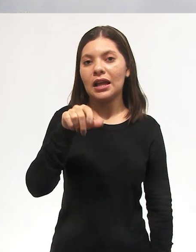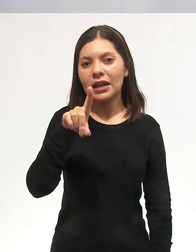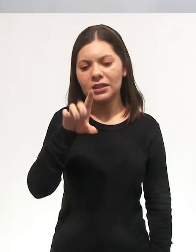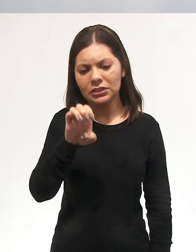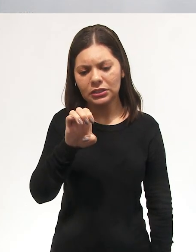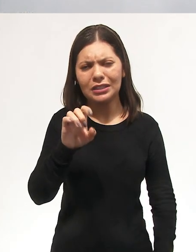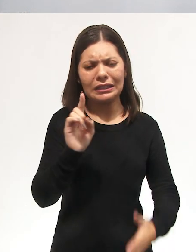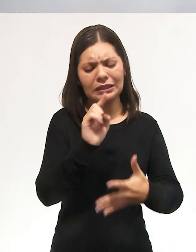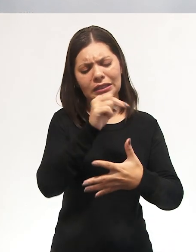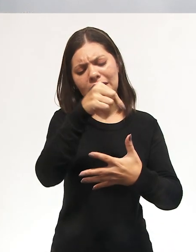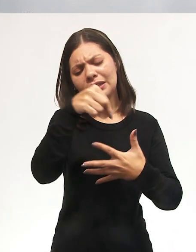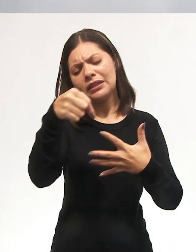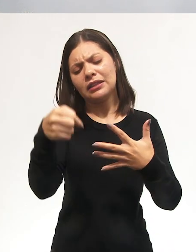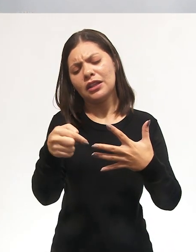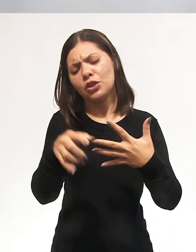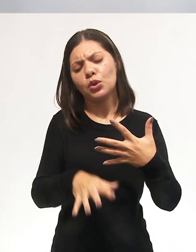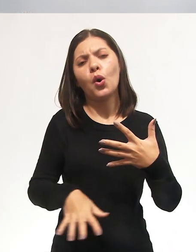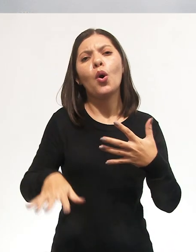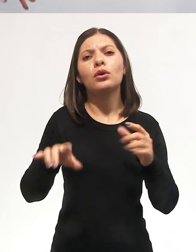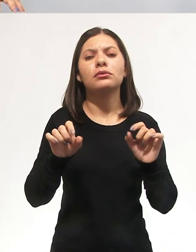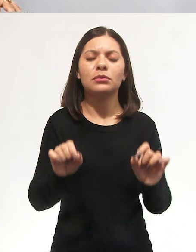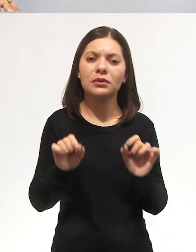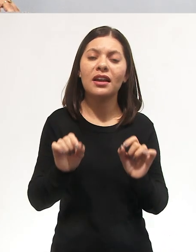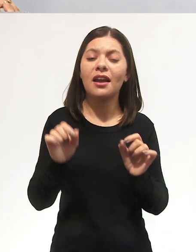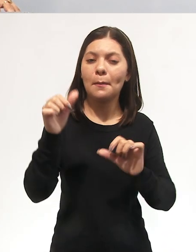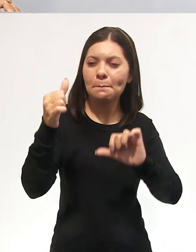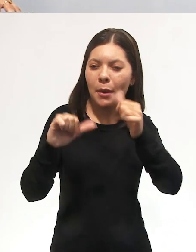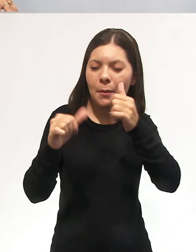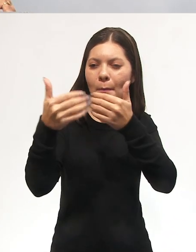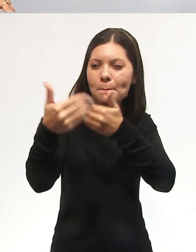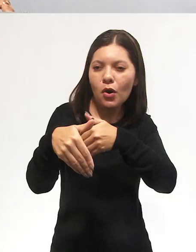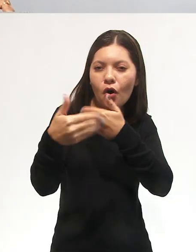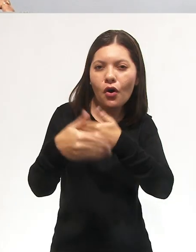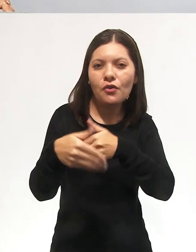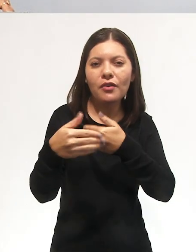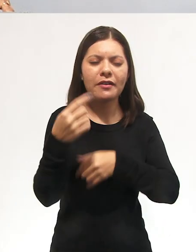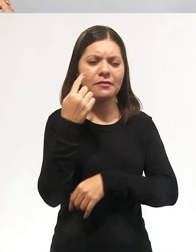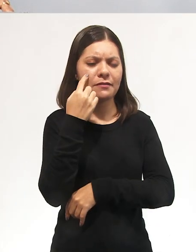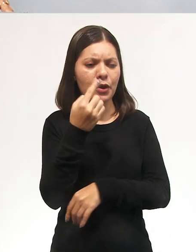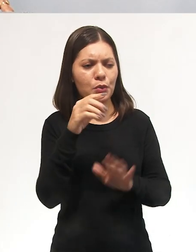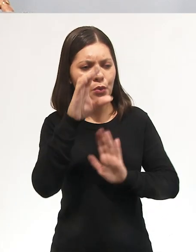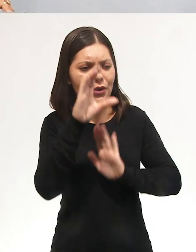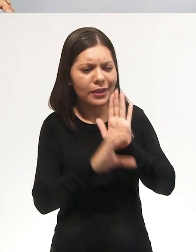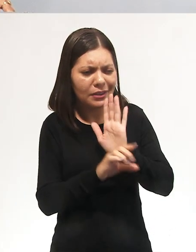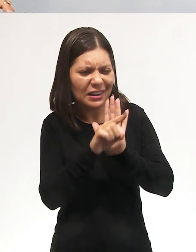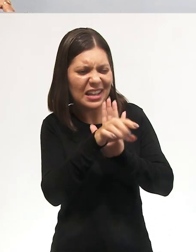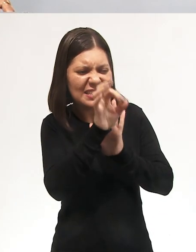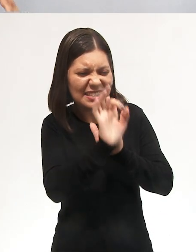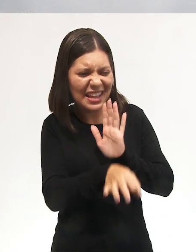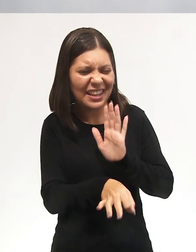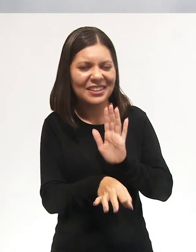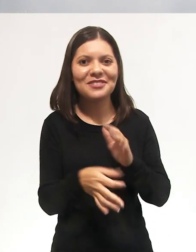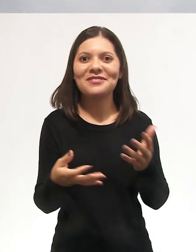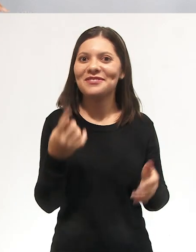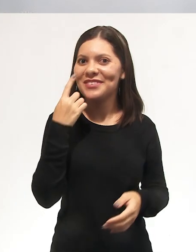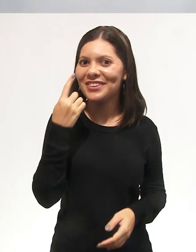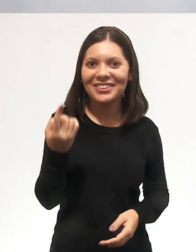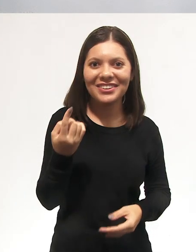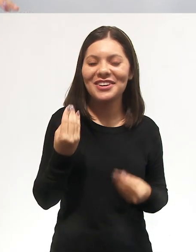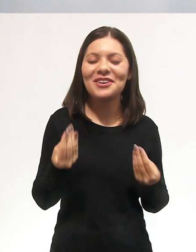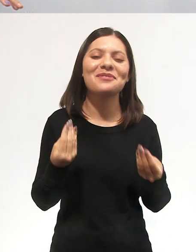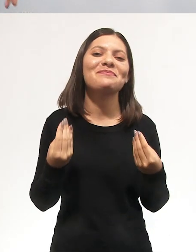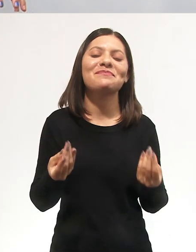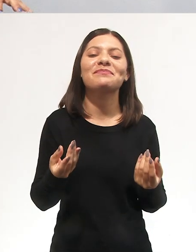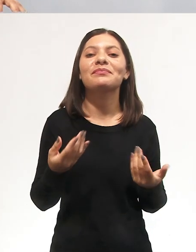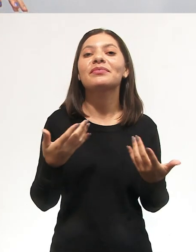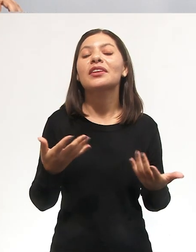esses sistemas avaliativos, eles fazem o quê? Eles avaliam o currículo. Pois é, olha aí o currículo intrometido.